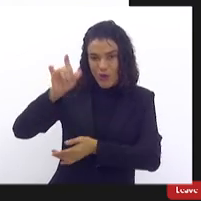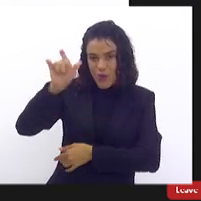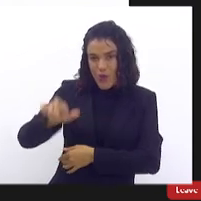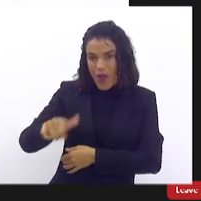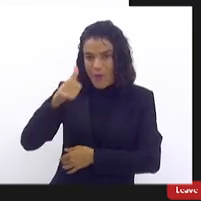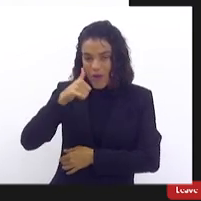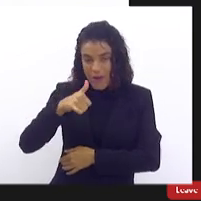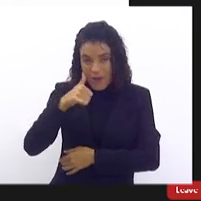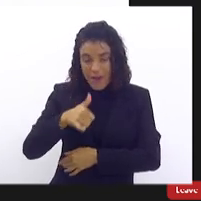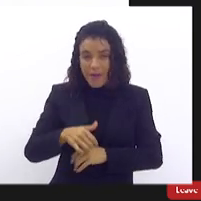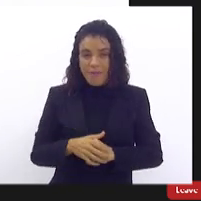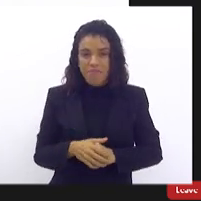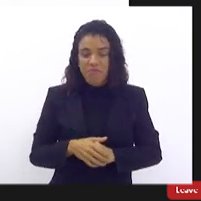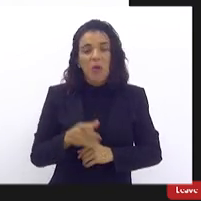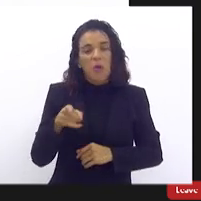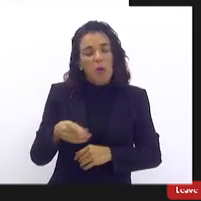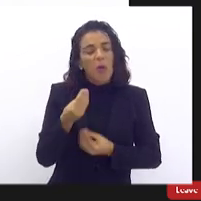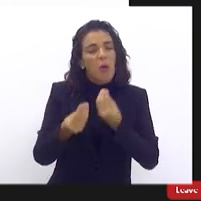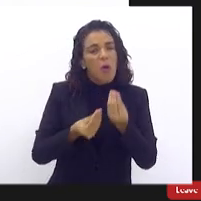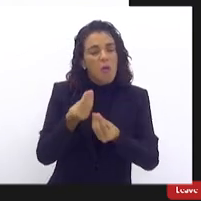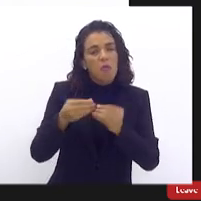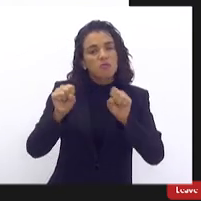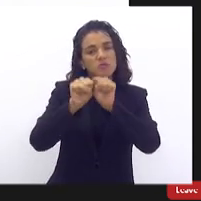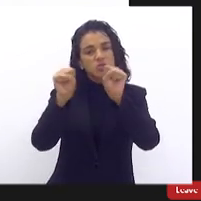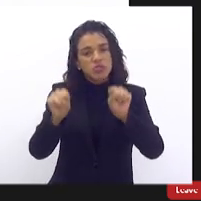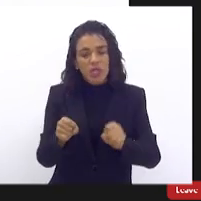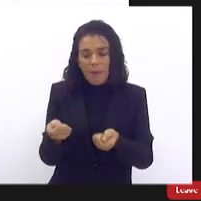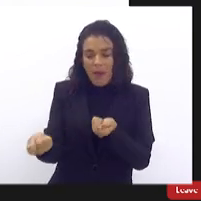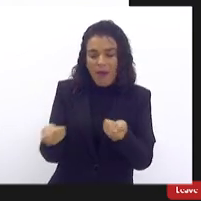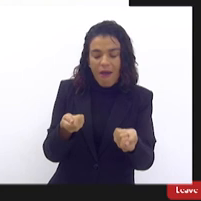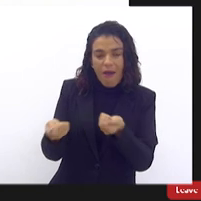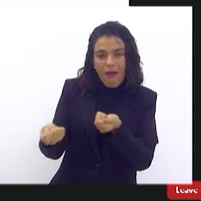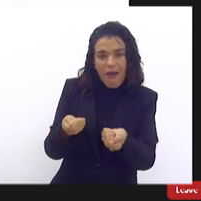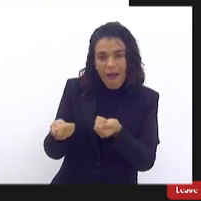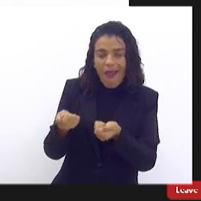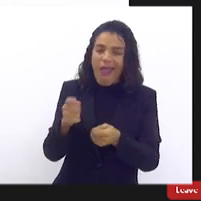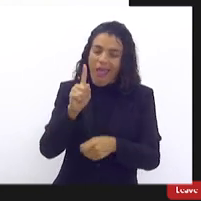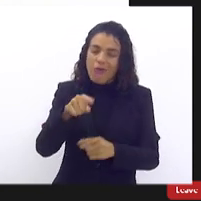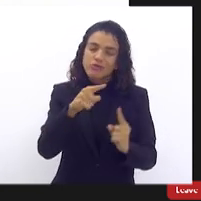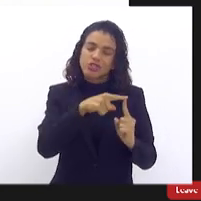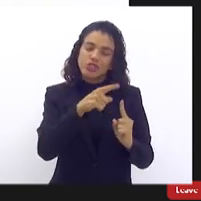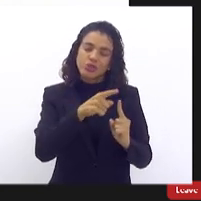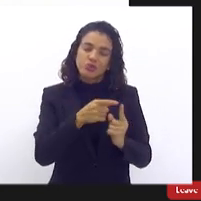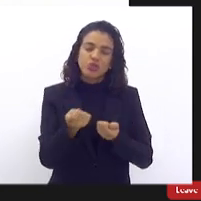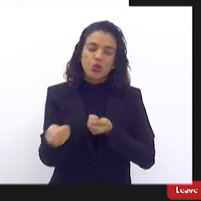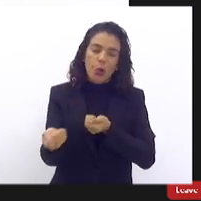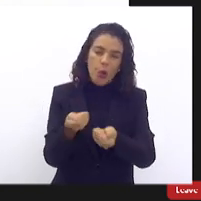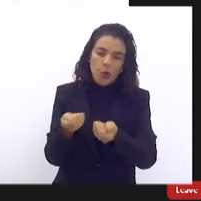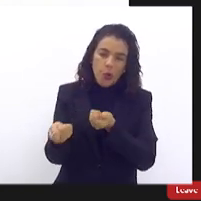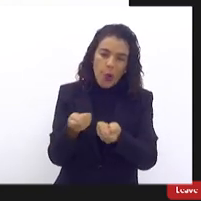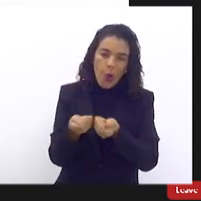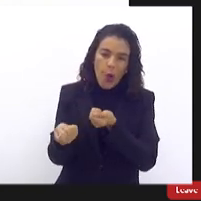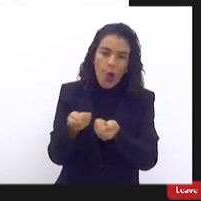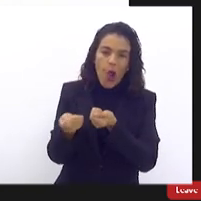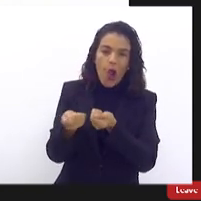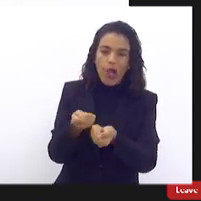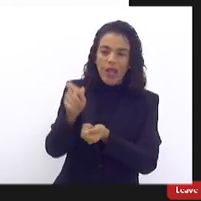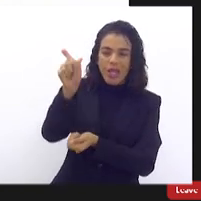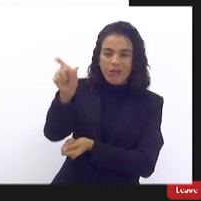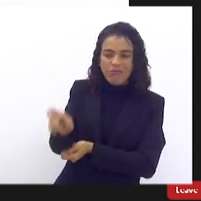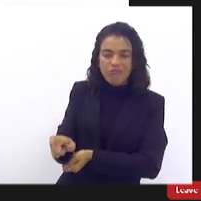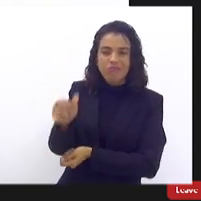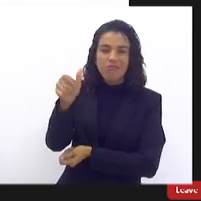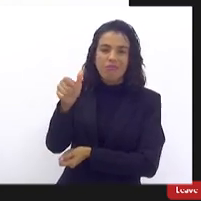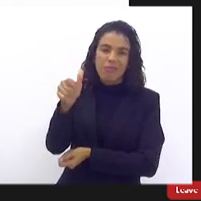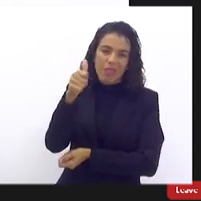pensada como um sistema de controle, seria uma forma de... o um sistema de controle